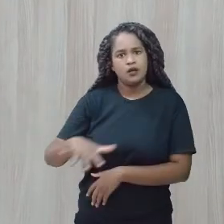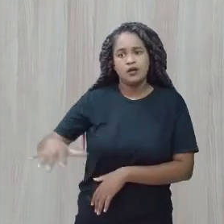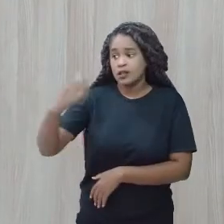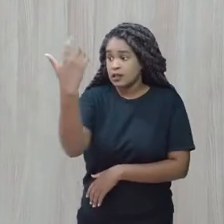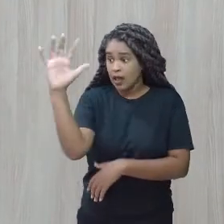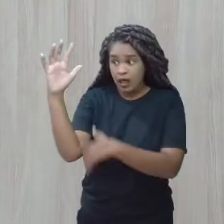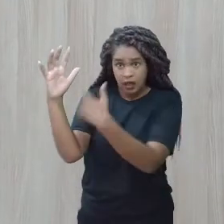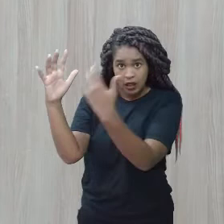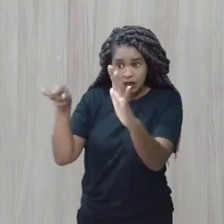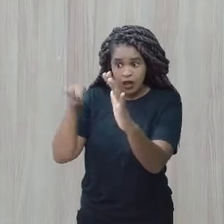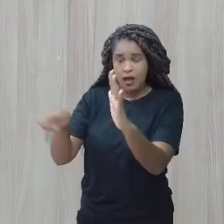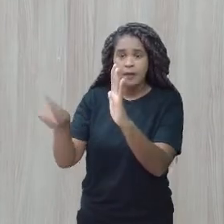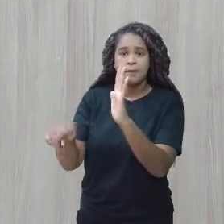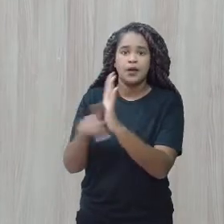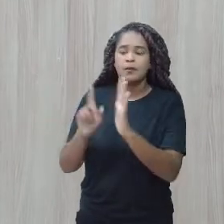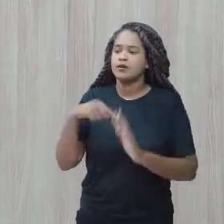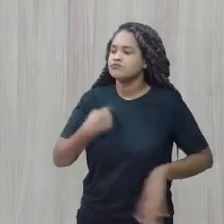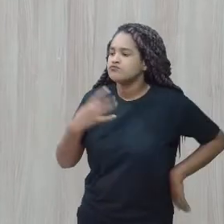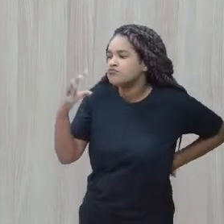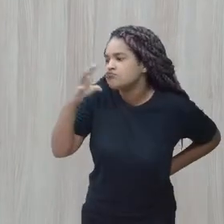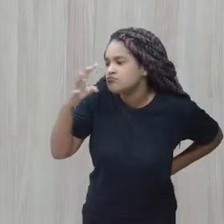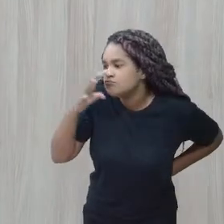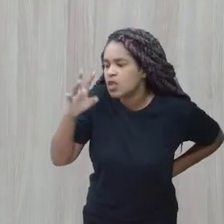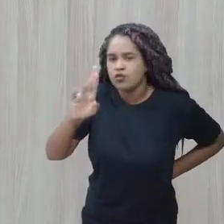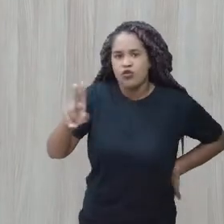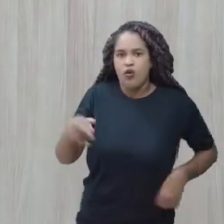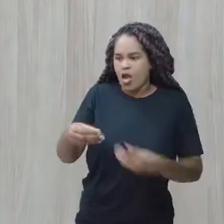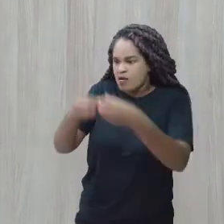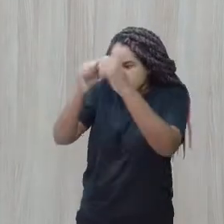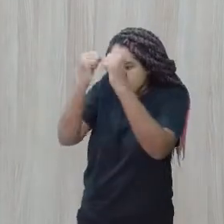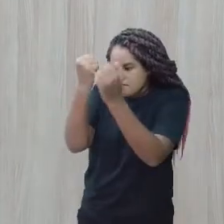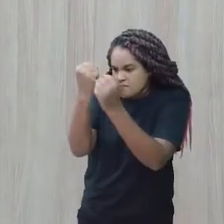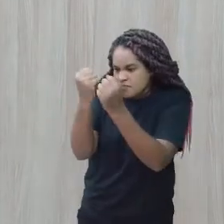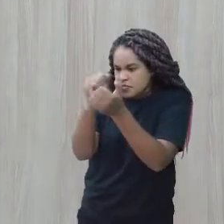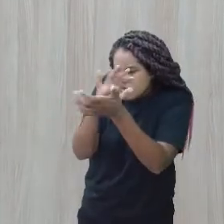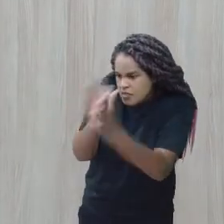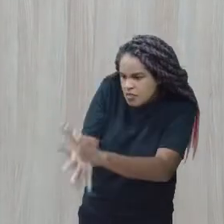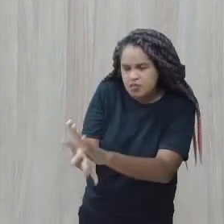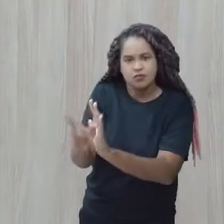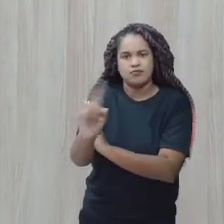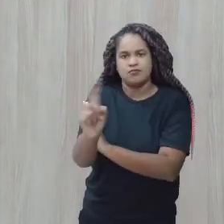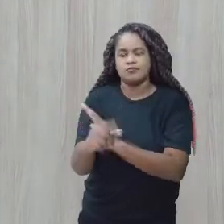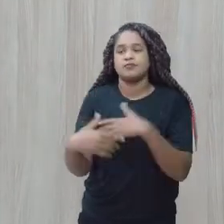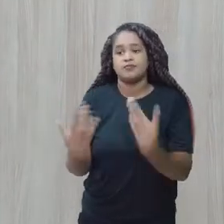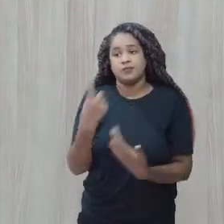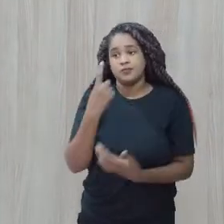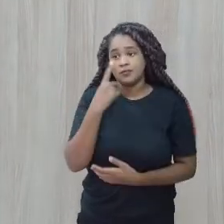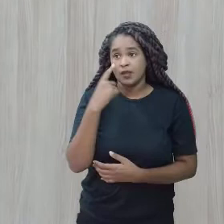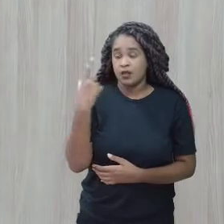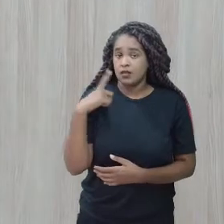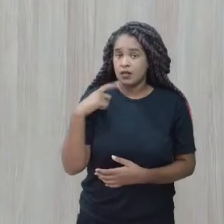é para a gente apreciar e não para a gente destruir. Certo? Então, basicamente, tem o sling de